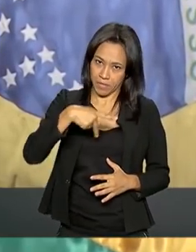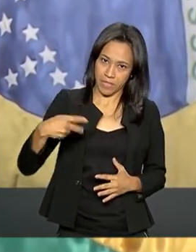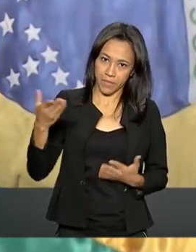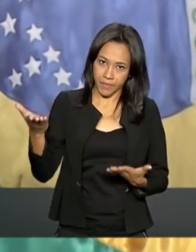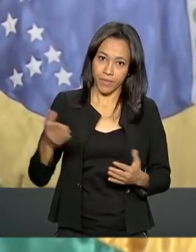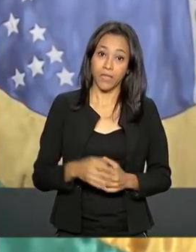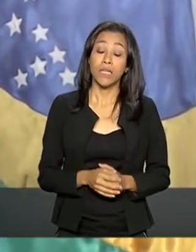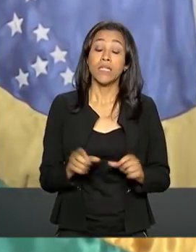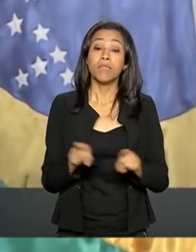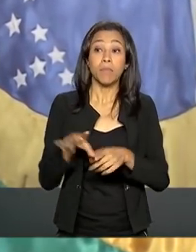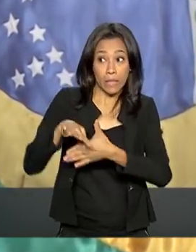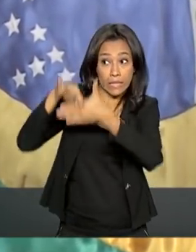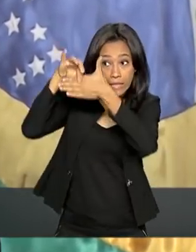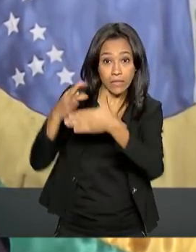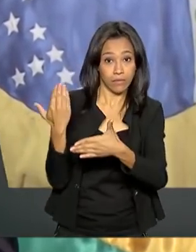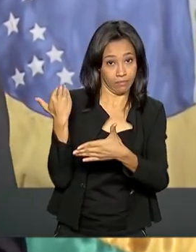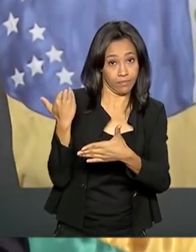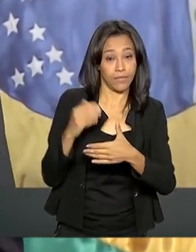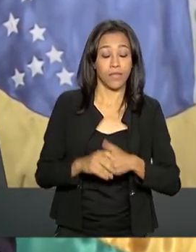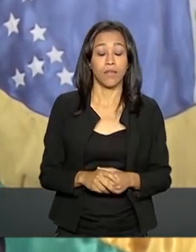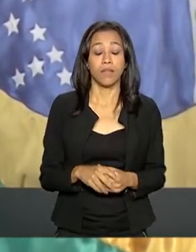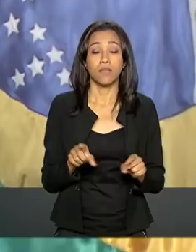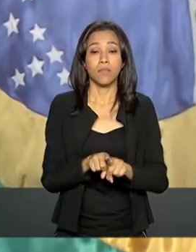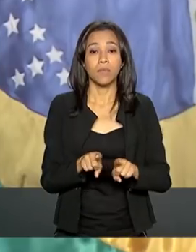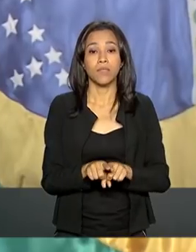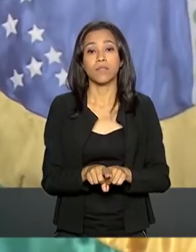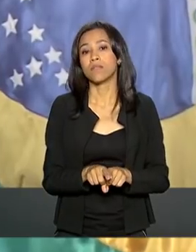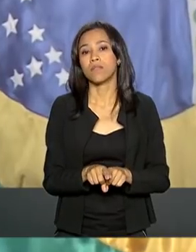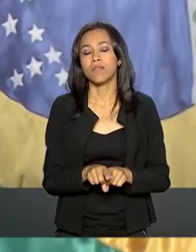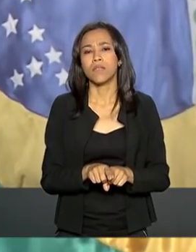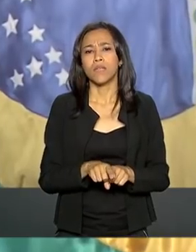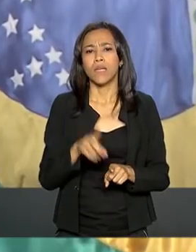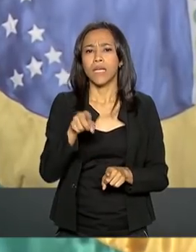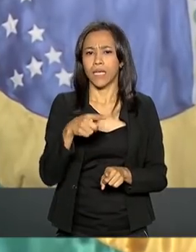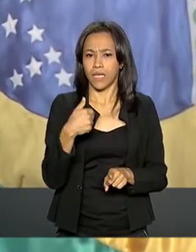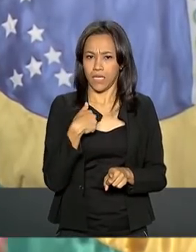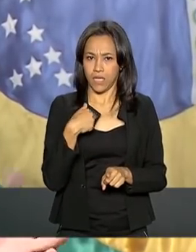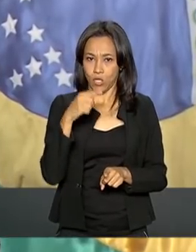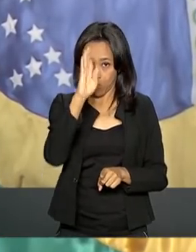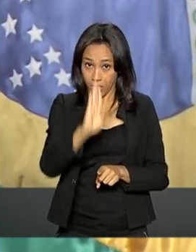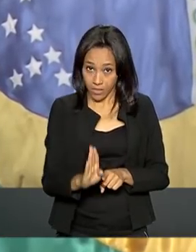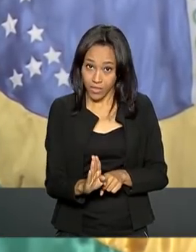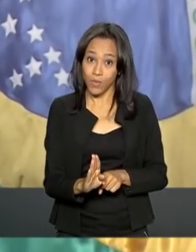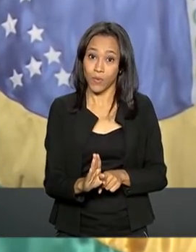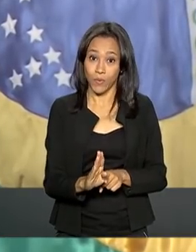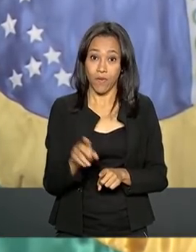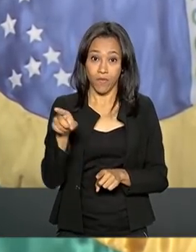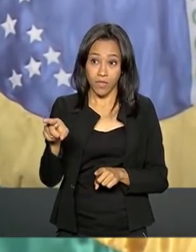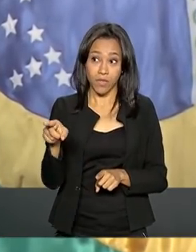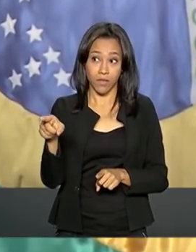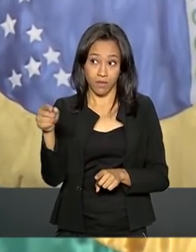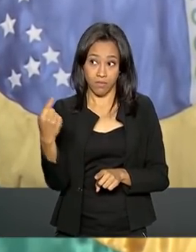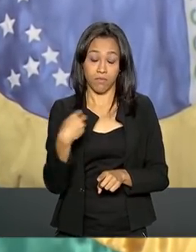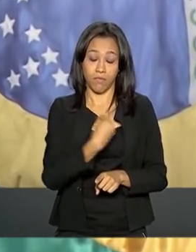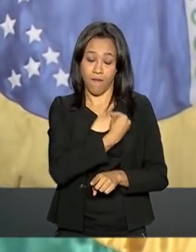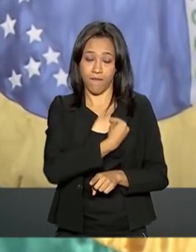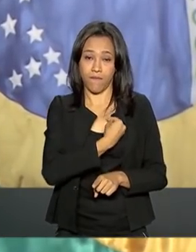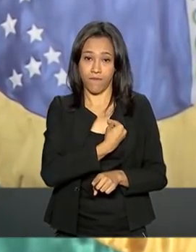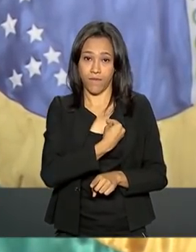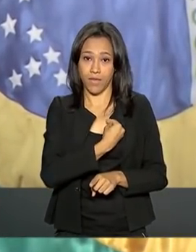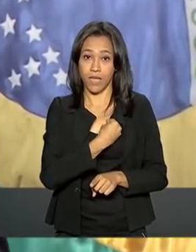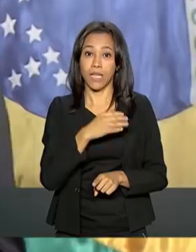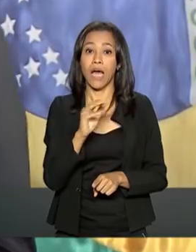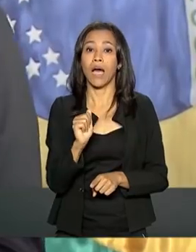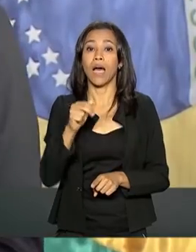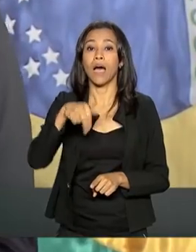ainda, antes sequer do primeiro turno no Brasil, Vossa Excelência estava no Chile, ou melhor, na